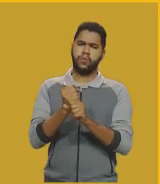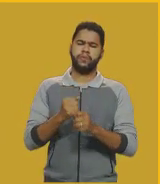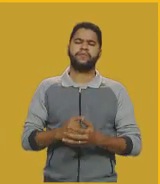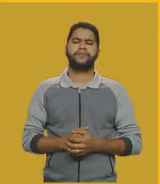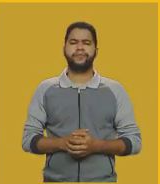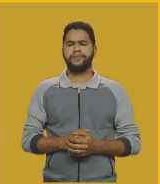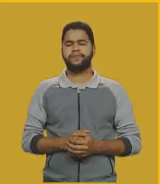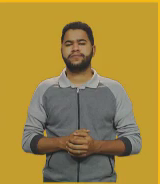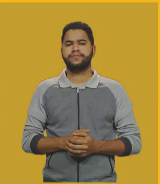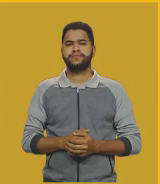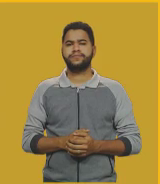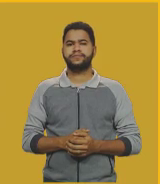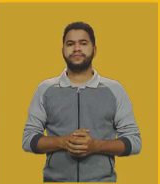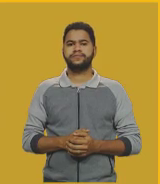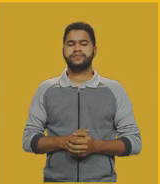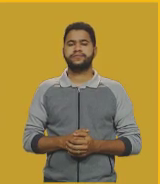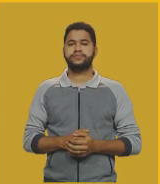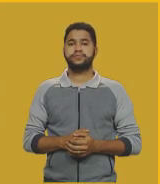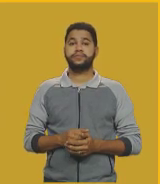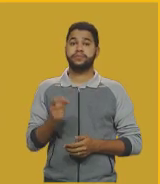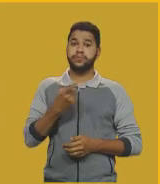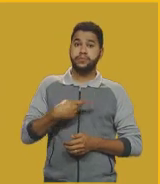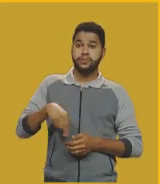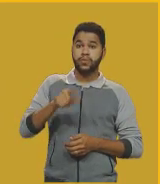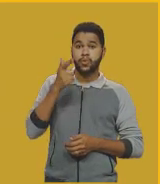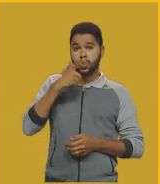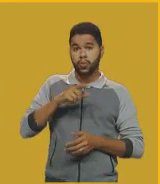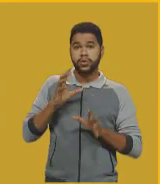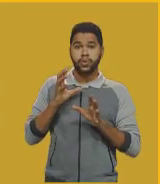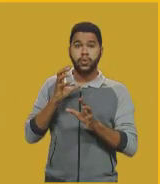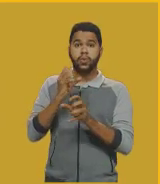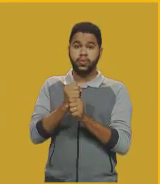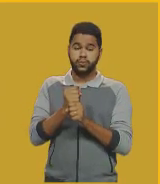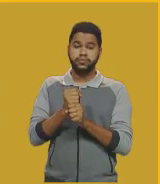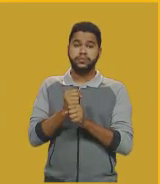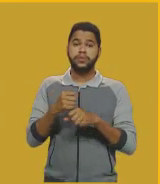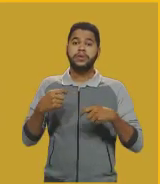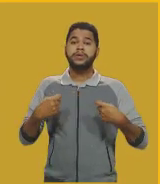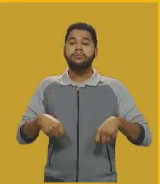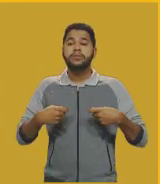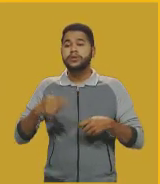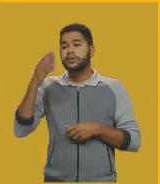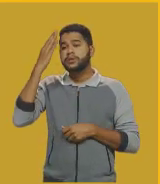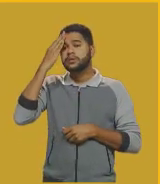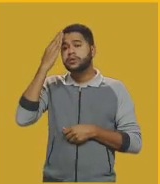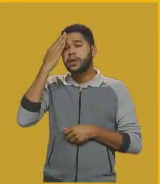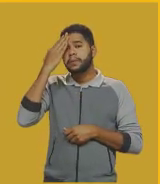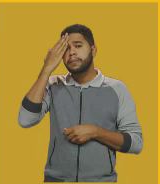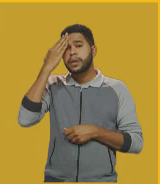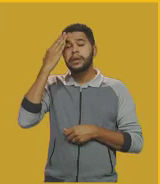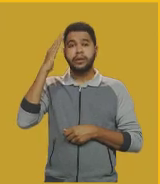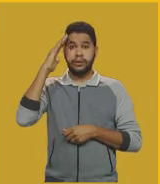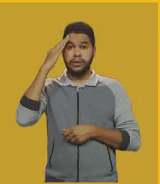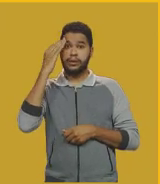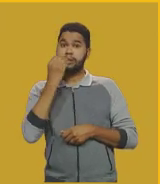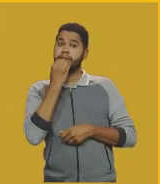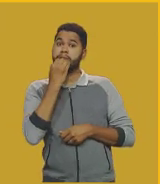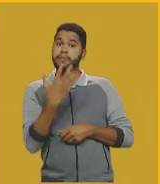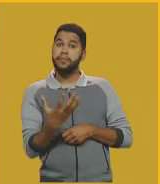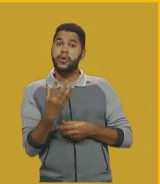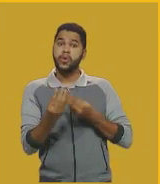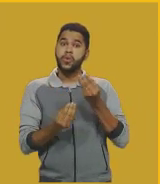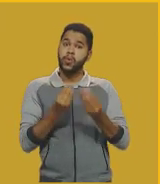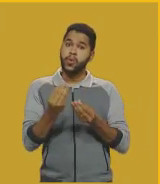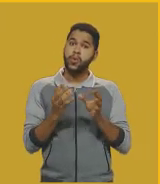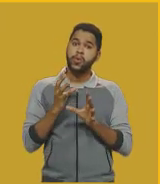equivalente. E aí, para a gente calcular essa resistência equivalente, a gente tem que saber, né, tem que entender bem como que a gente